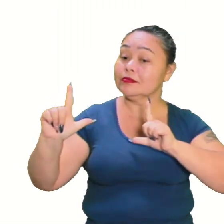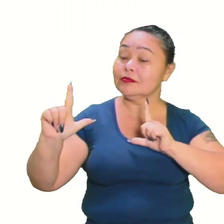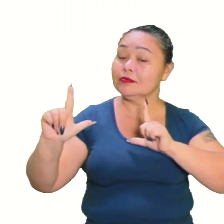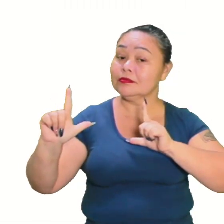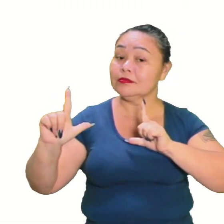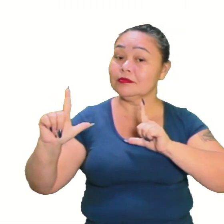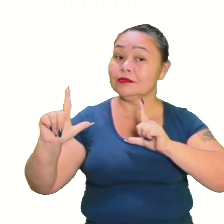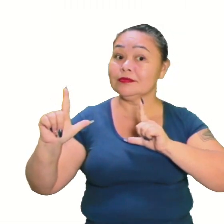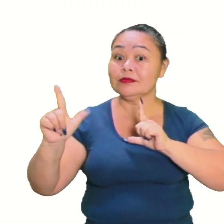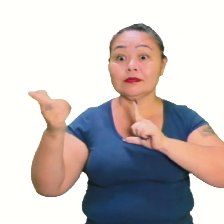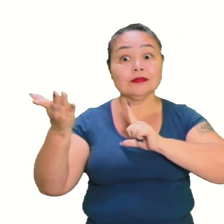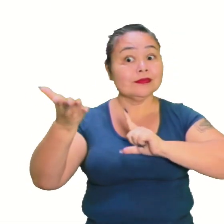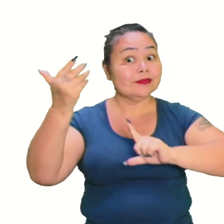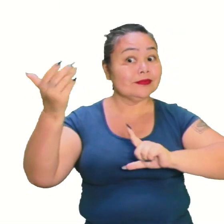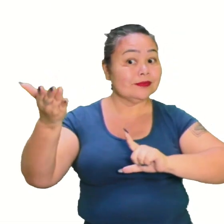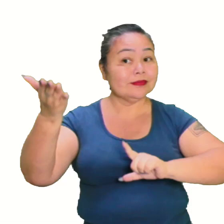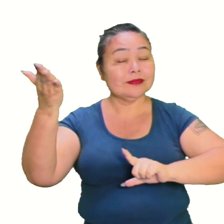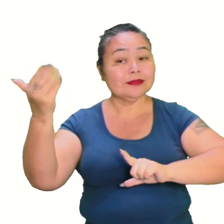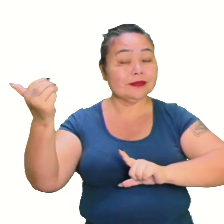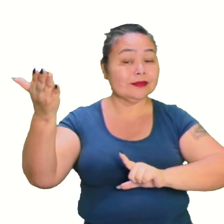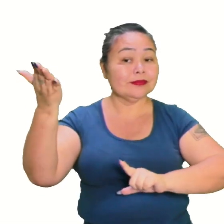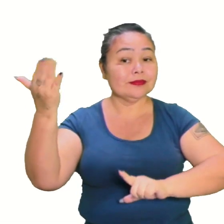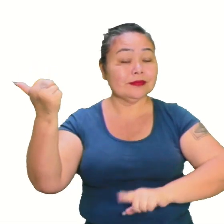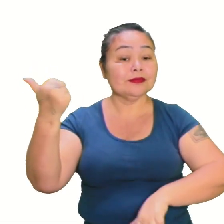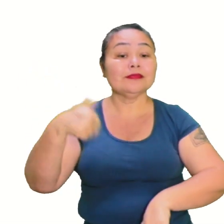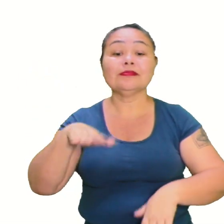porque anima a galera. Vamos